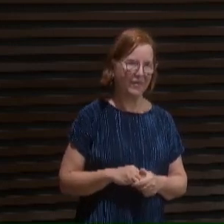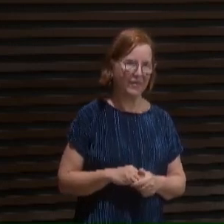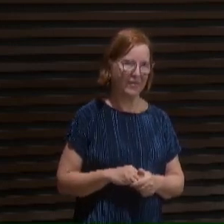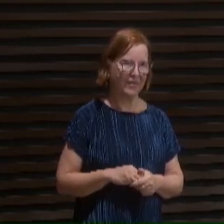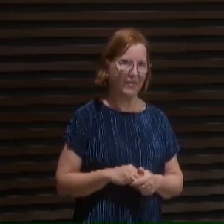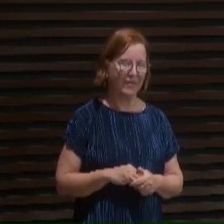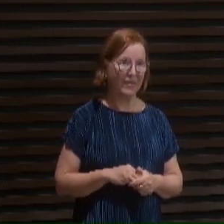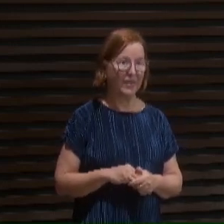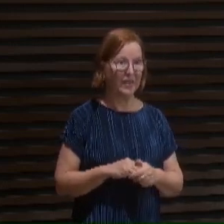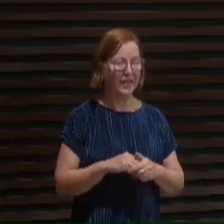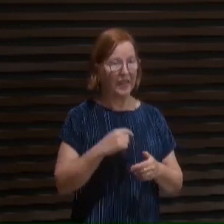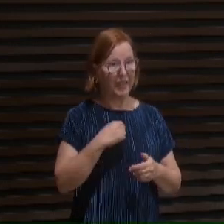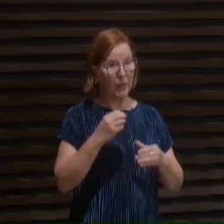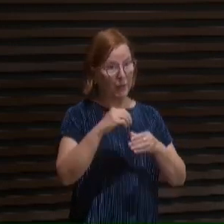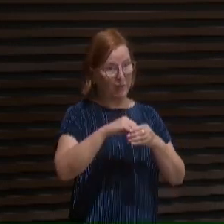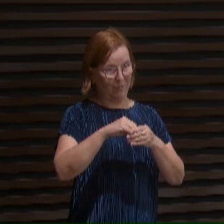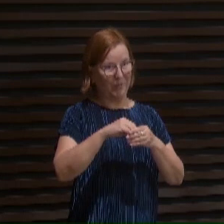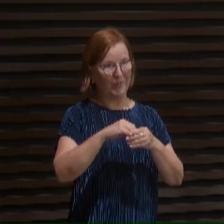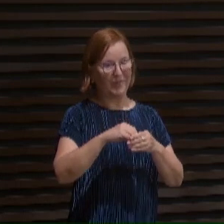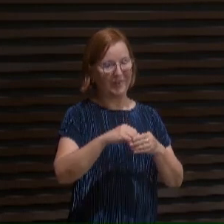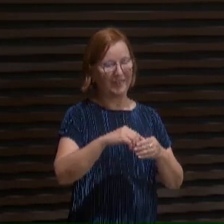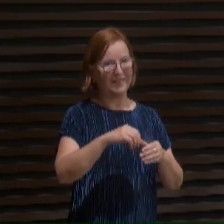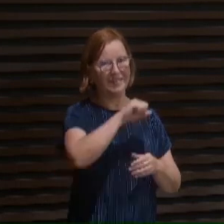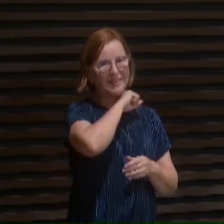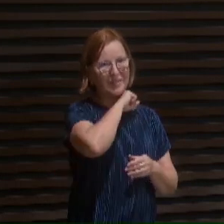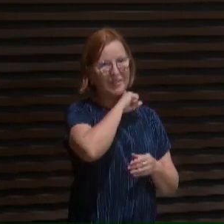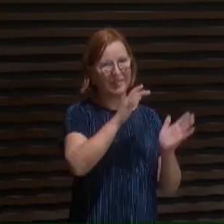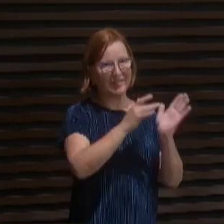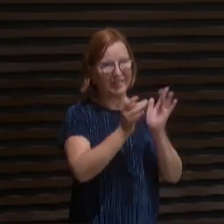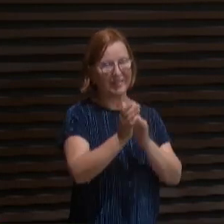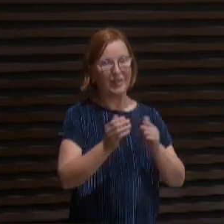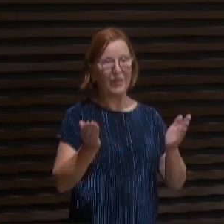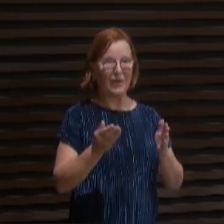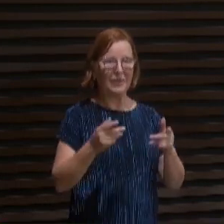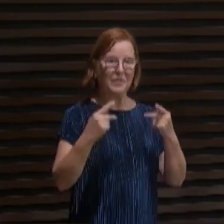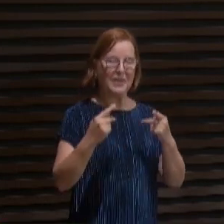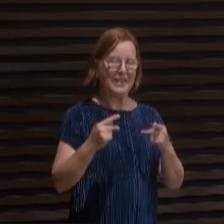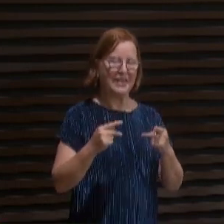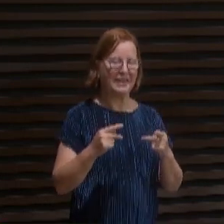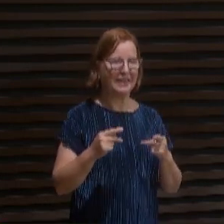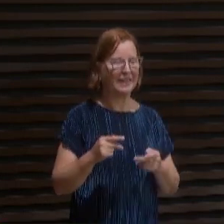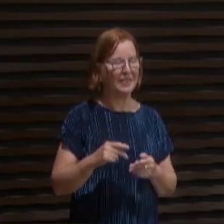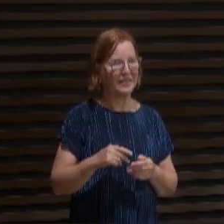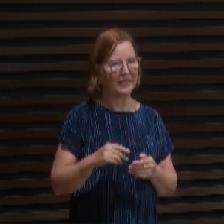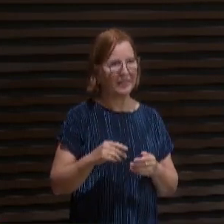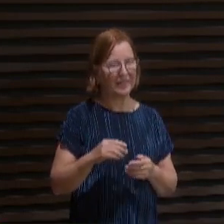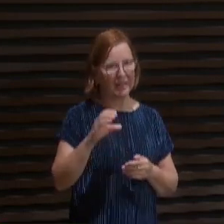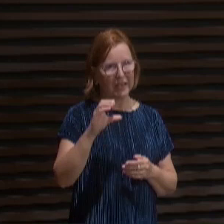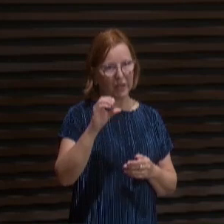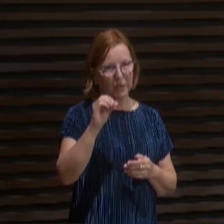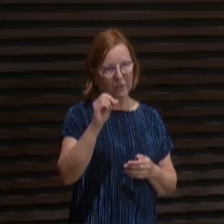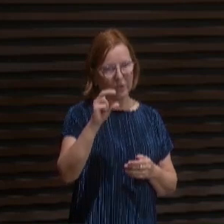naquele pacote. Hoje eu falei lá na igreja Comunidade da Graça para os meus irmãos lá, esse texto de 2